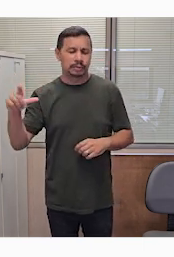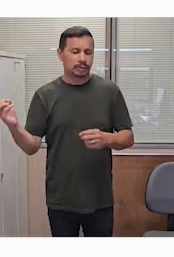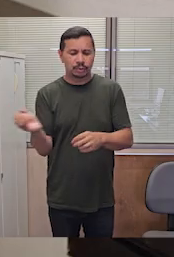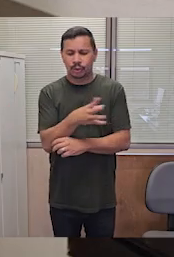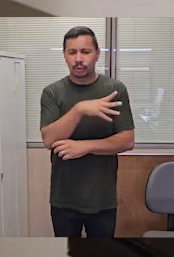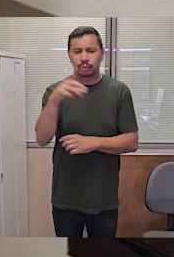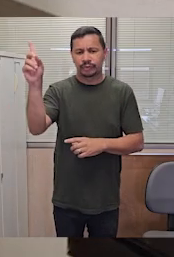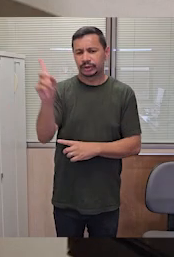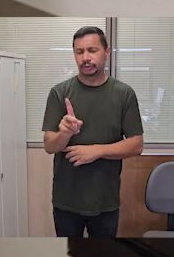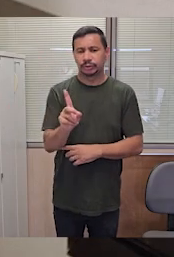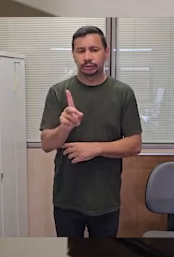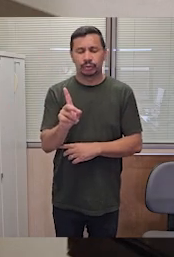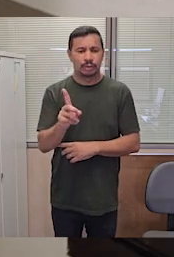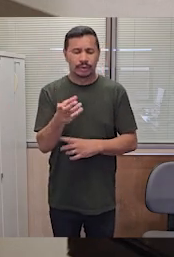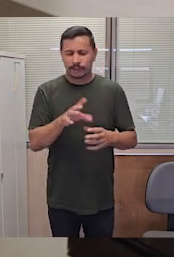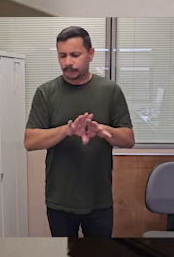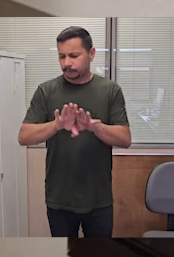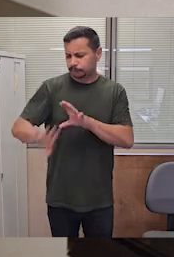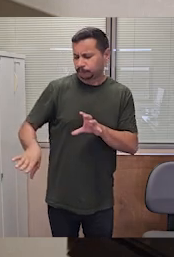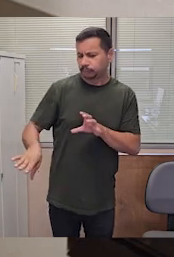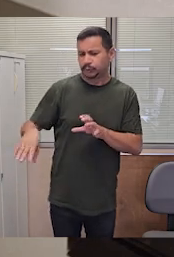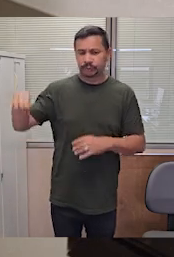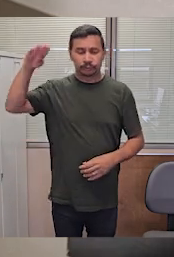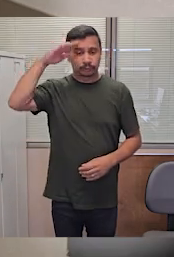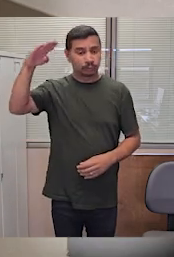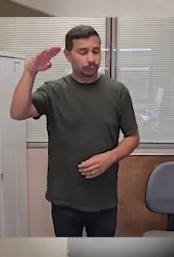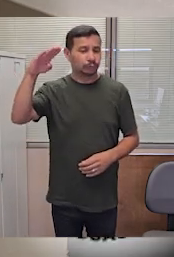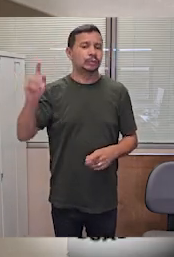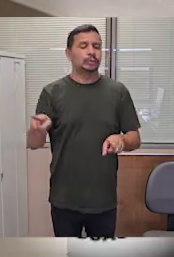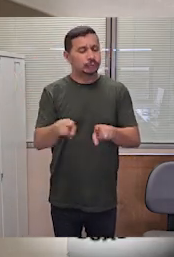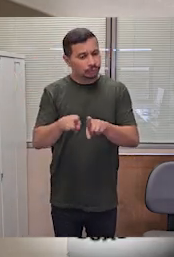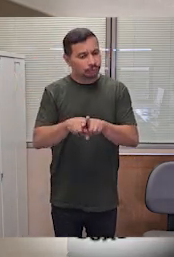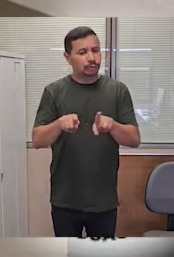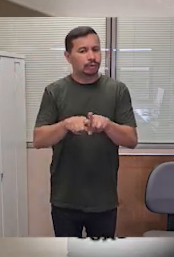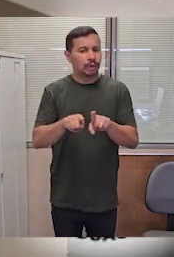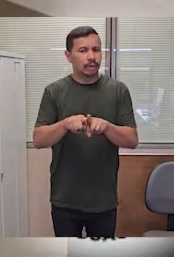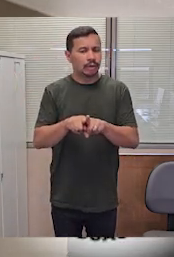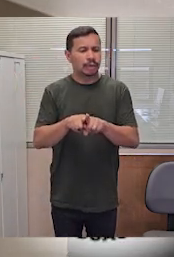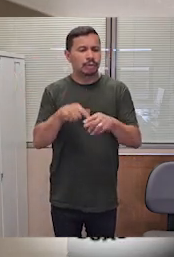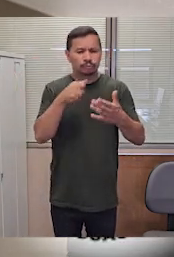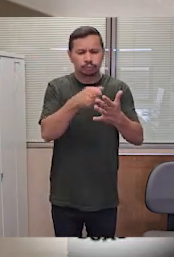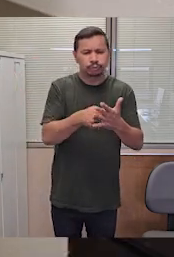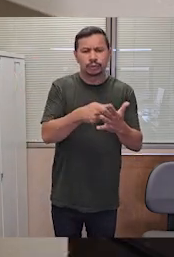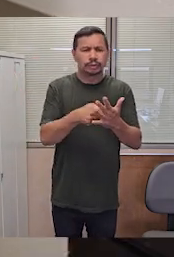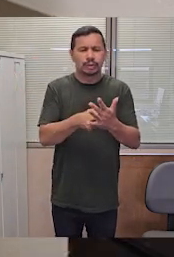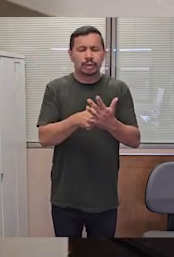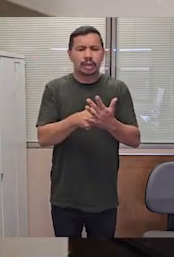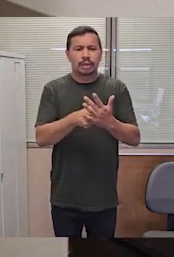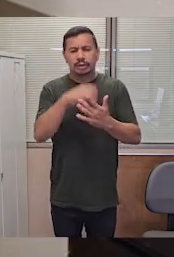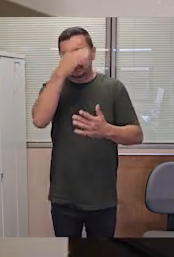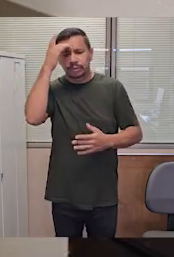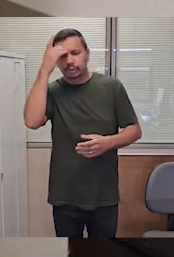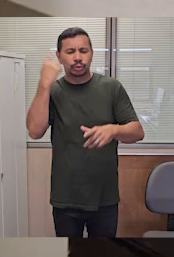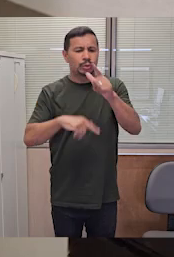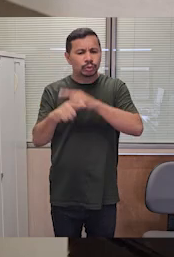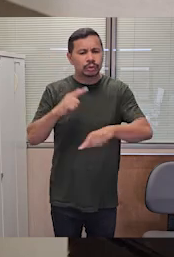direção. Ele foi uma das pessoas caçadas pela ditadura. Então, mas a defesa dos